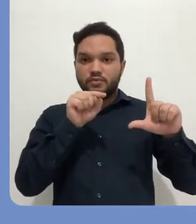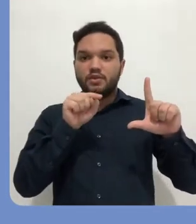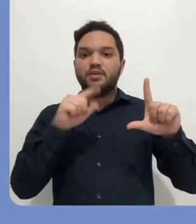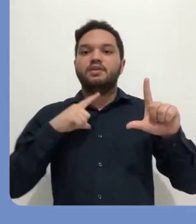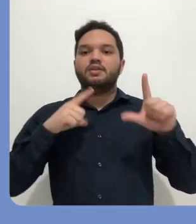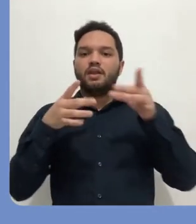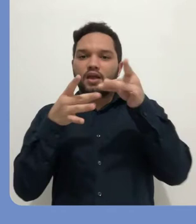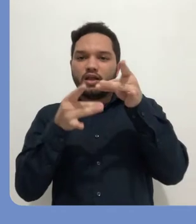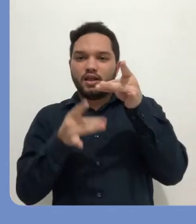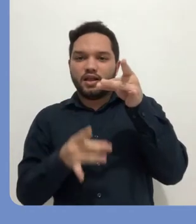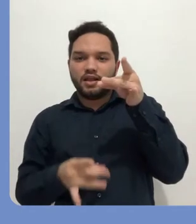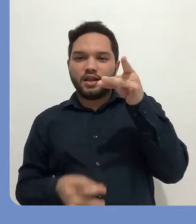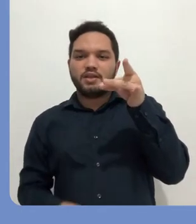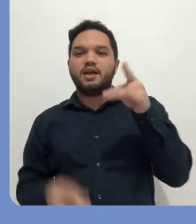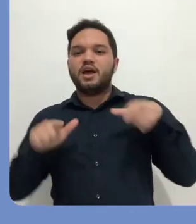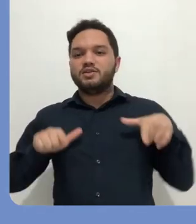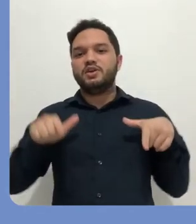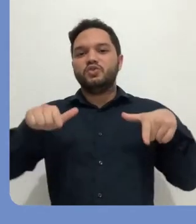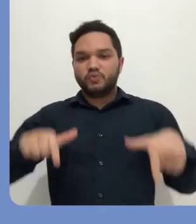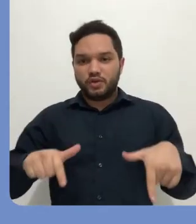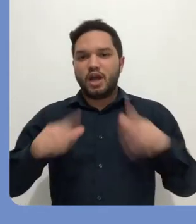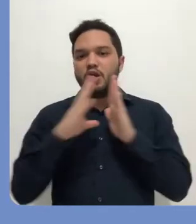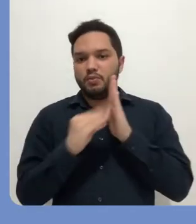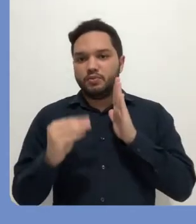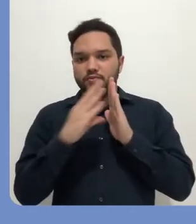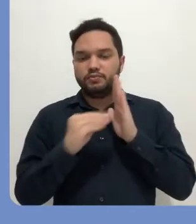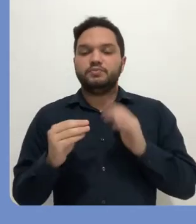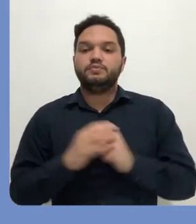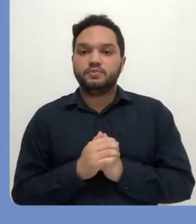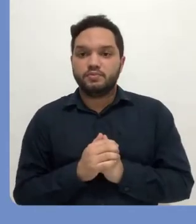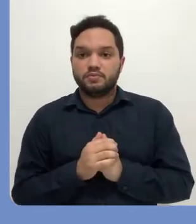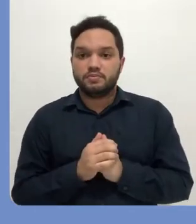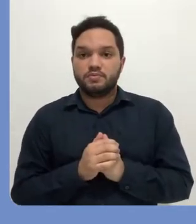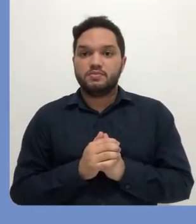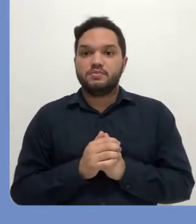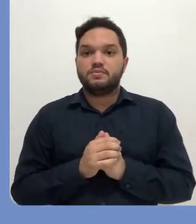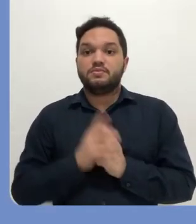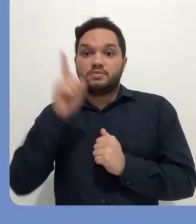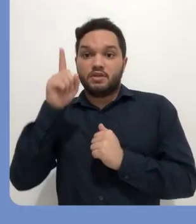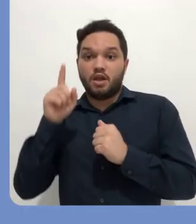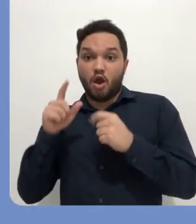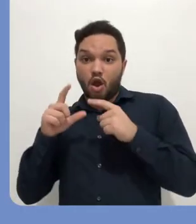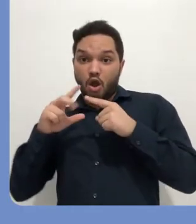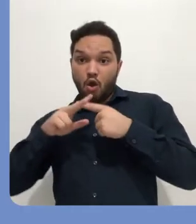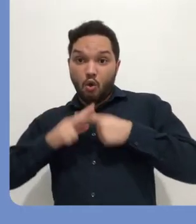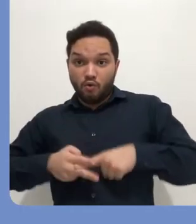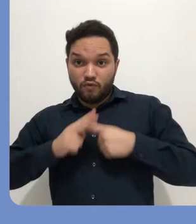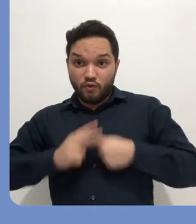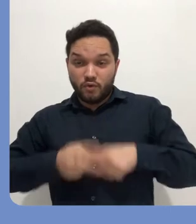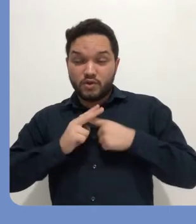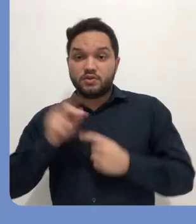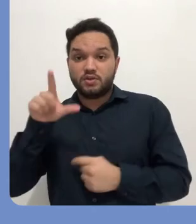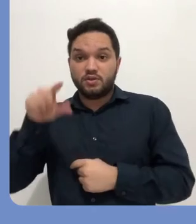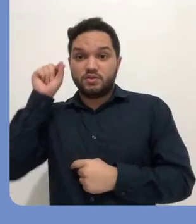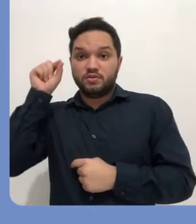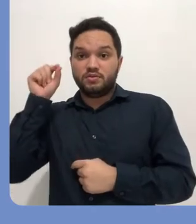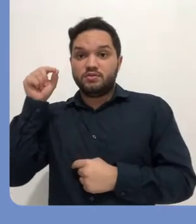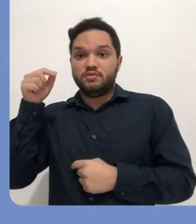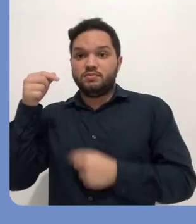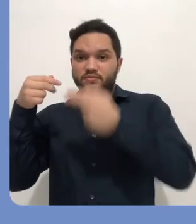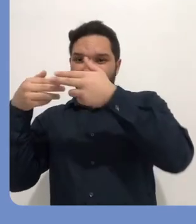Aqui você vai ver os detalhes desse modelo de certificado que você criou e em